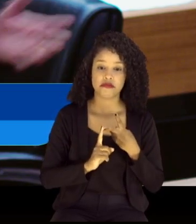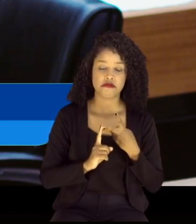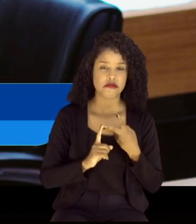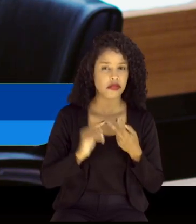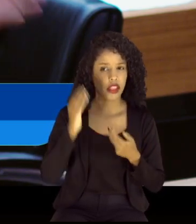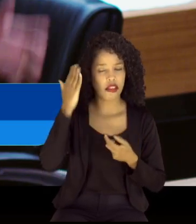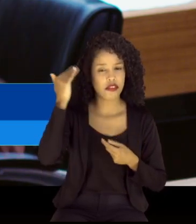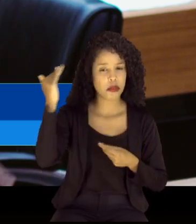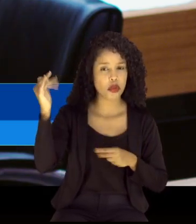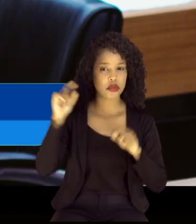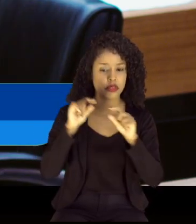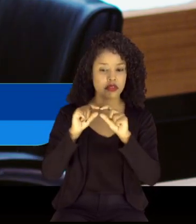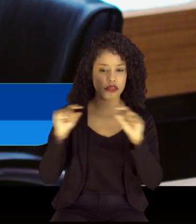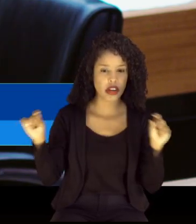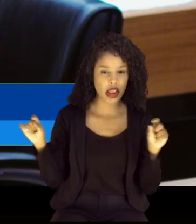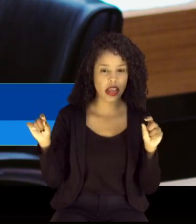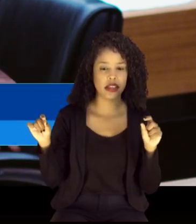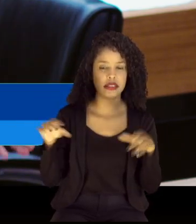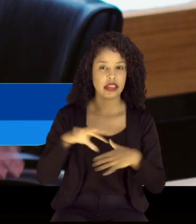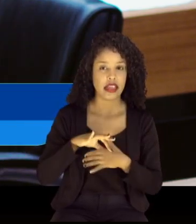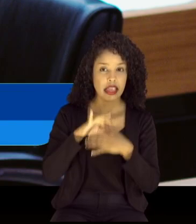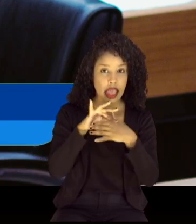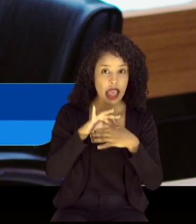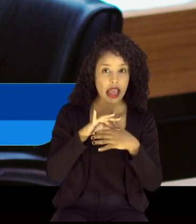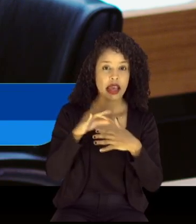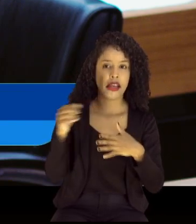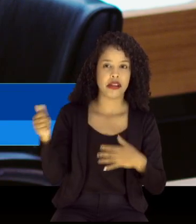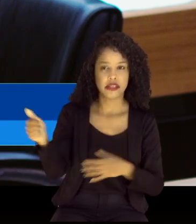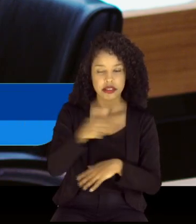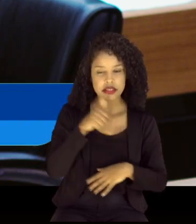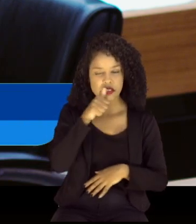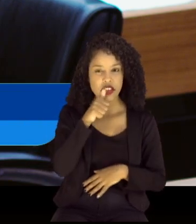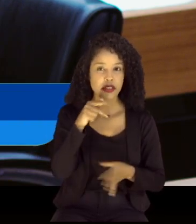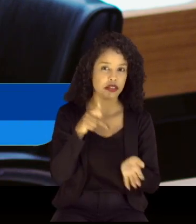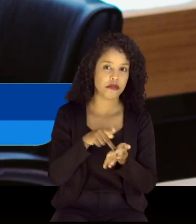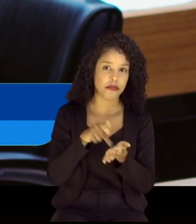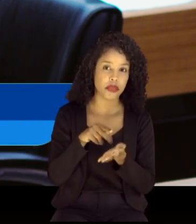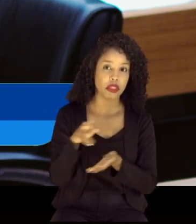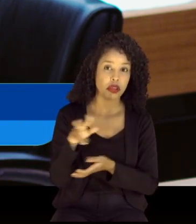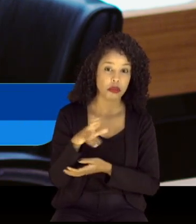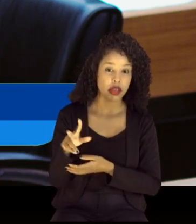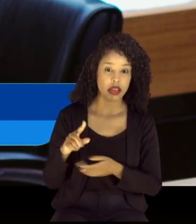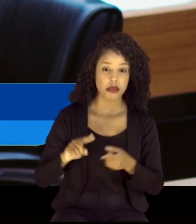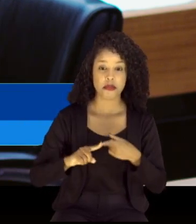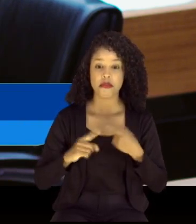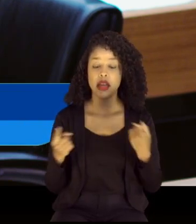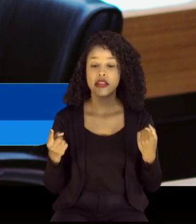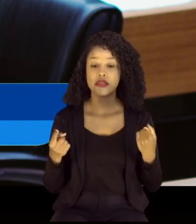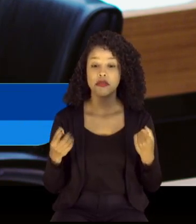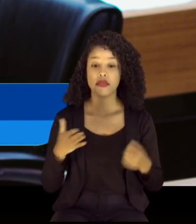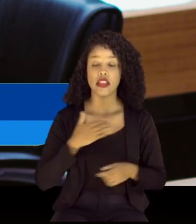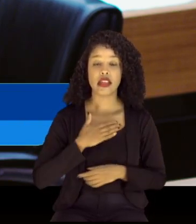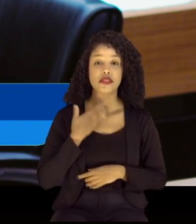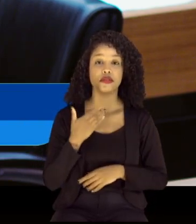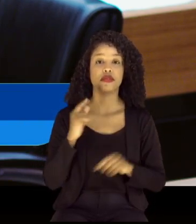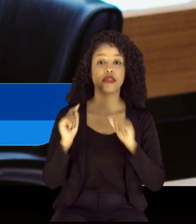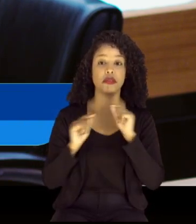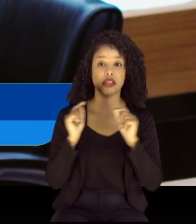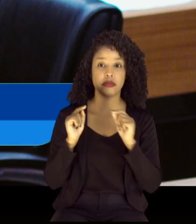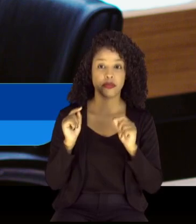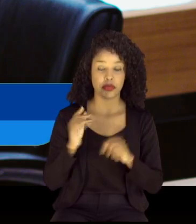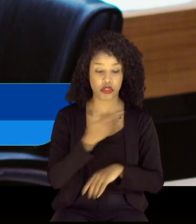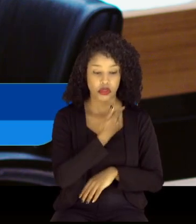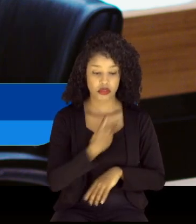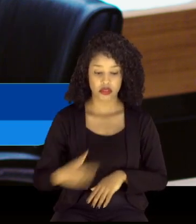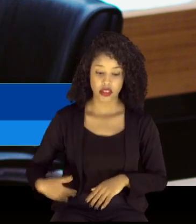né, frase da picanha e da cerveja, infelizmente, não é realidade. Mas o que mais me assusta é que um governo que diz que é dos pobres,